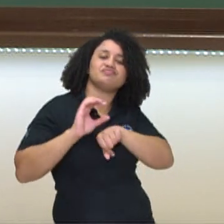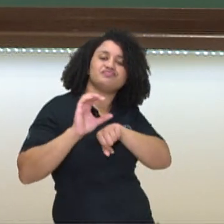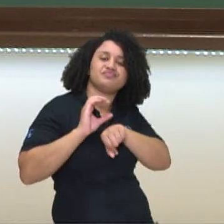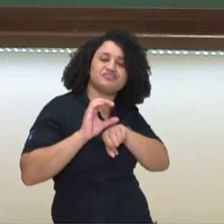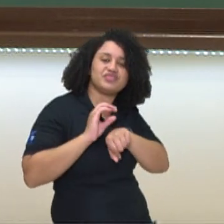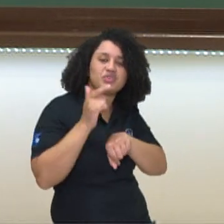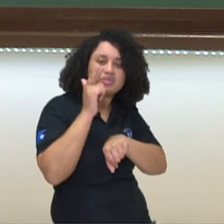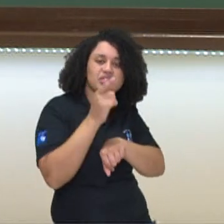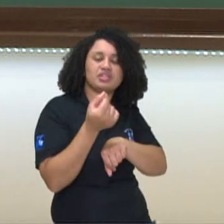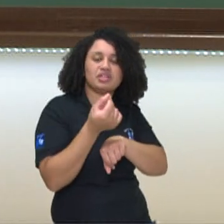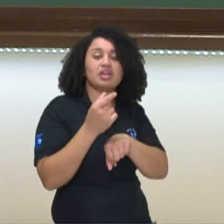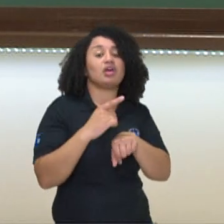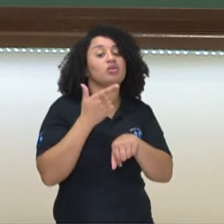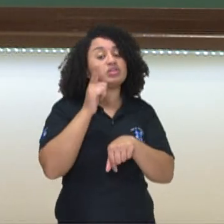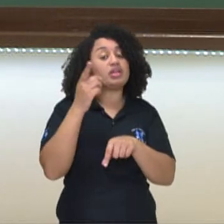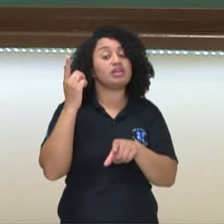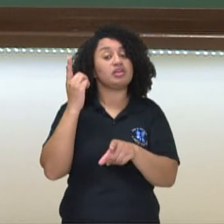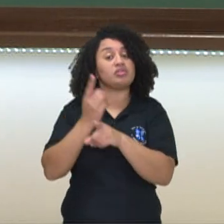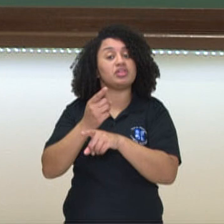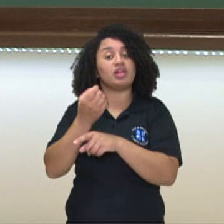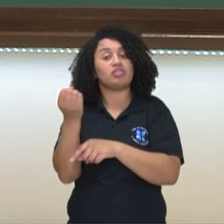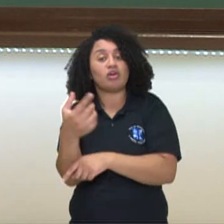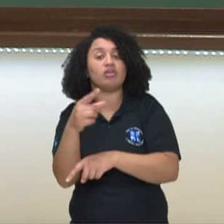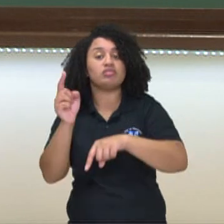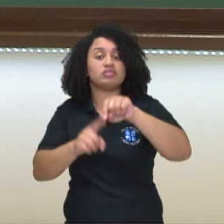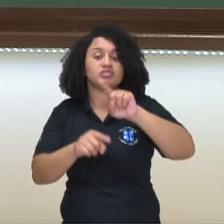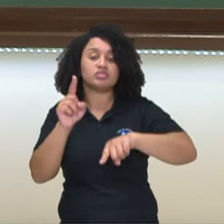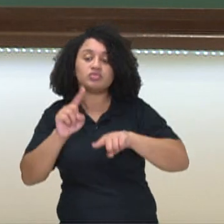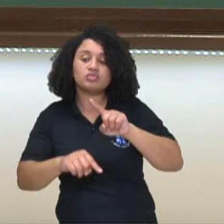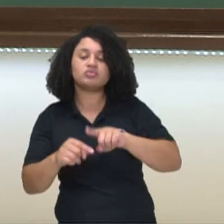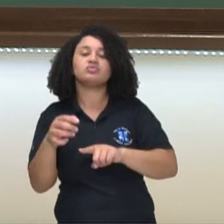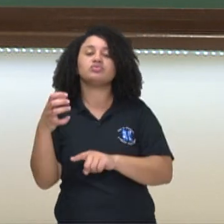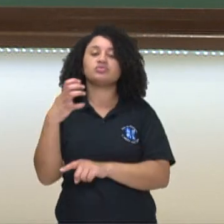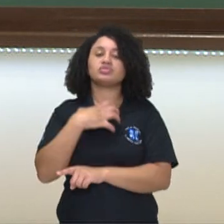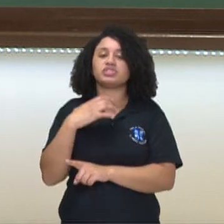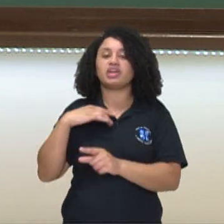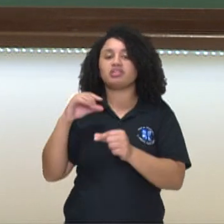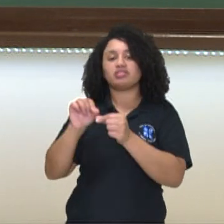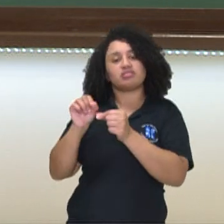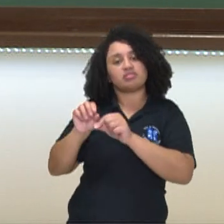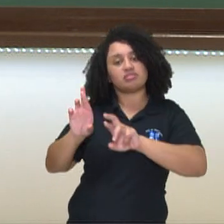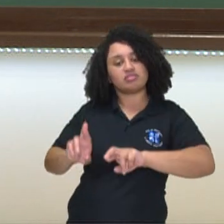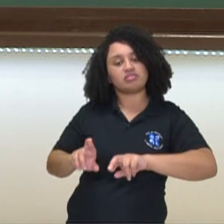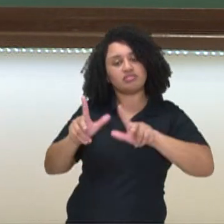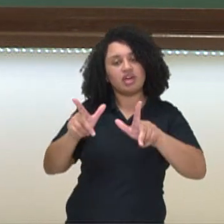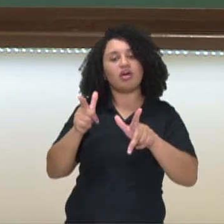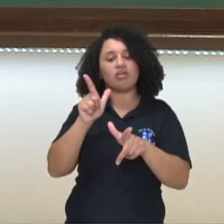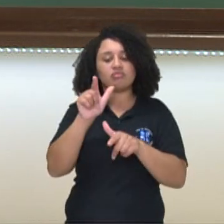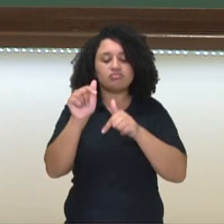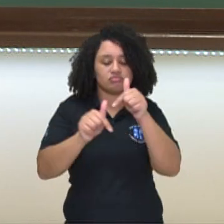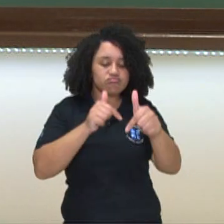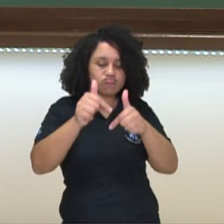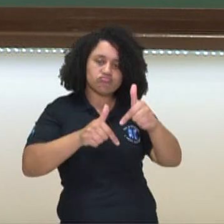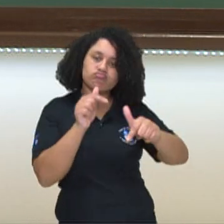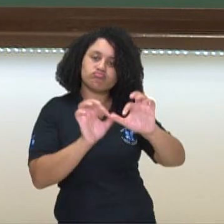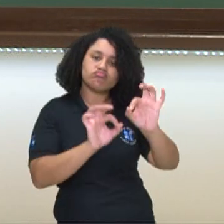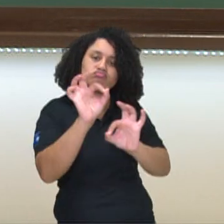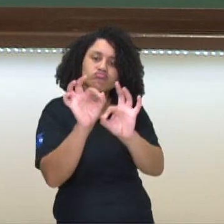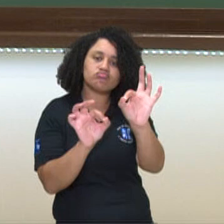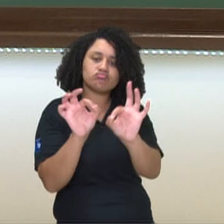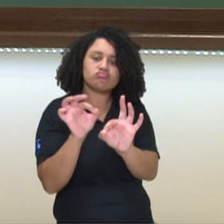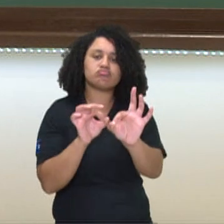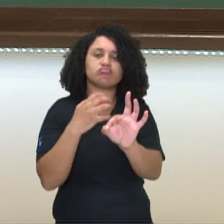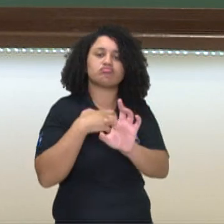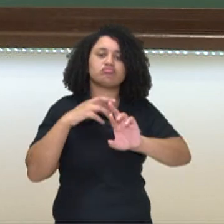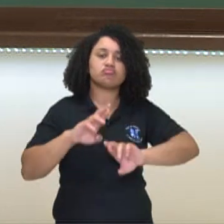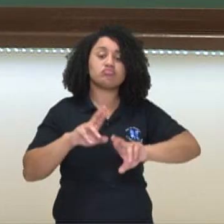se descobrir novos produtos, novas formas de execução, novas formas de otimização do trabalho, e isso só tende a